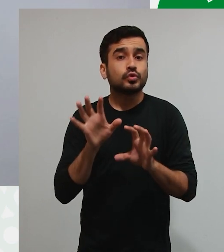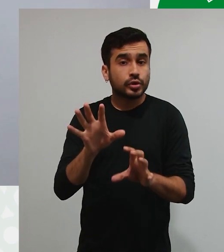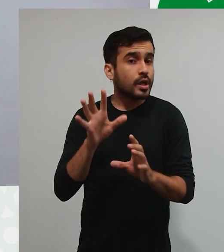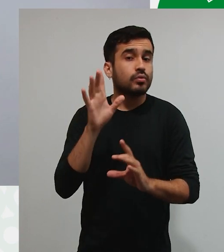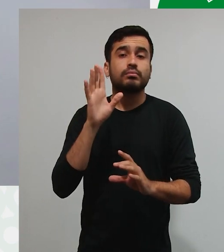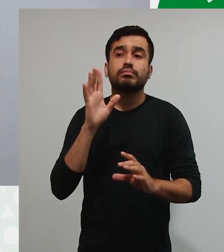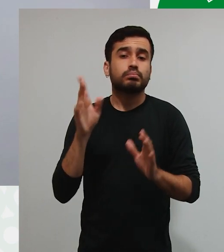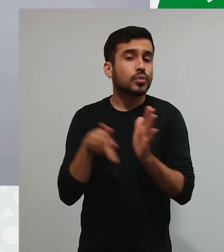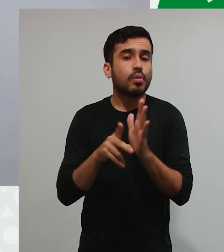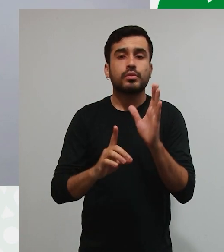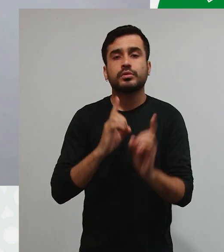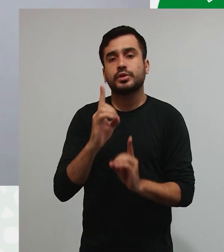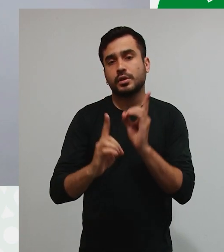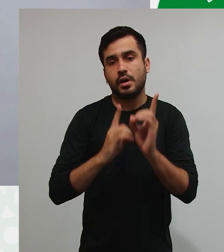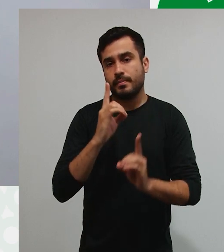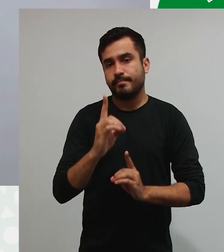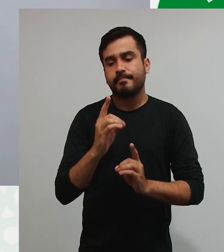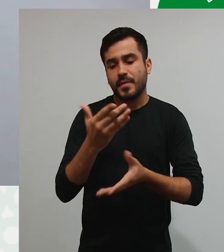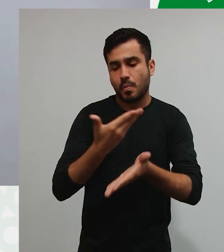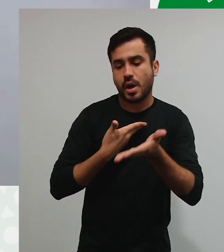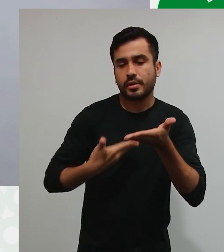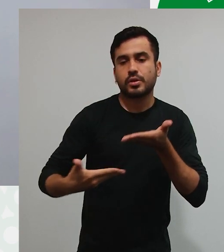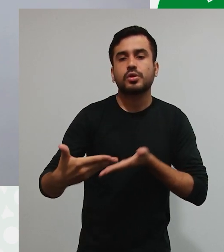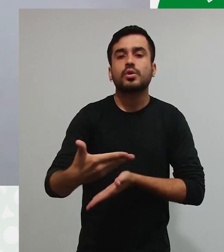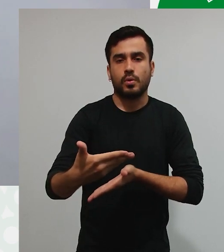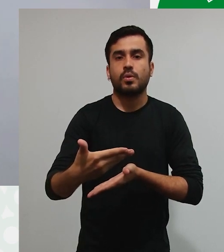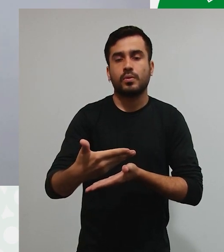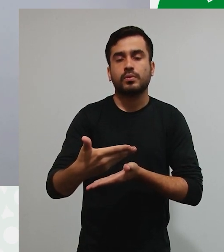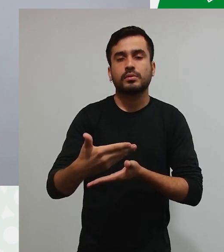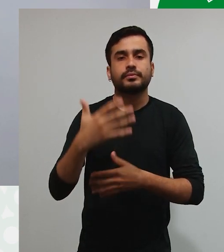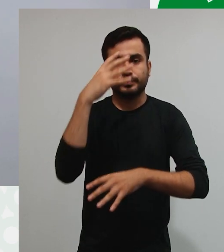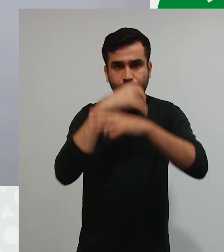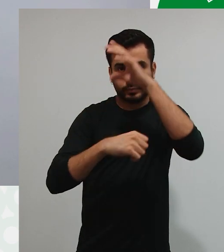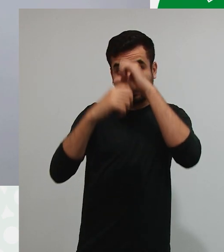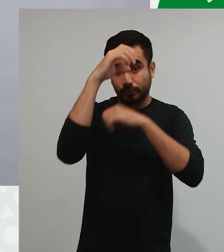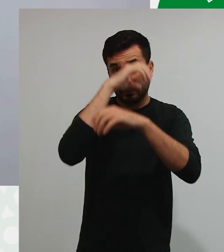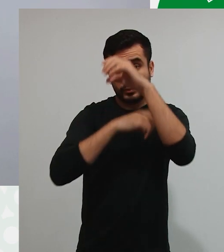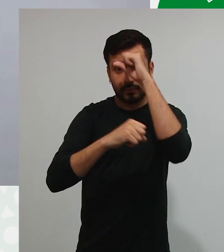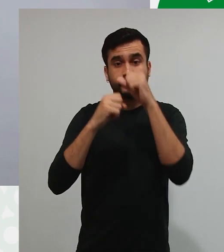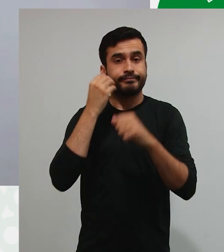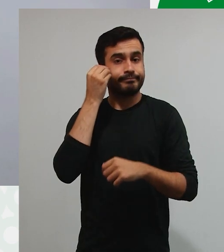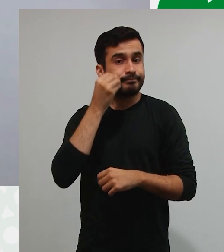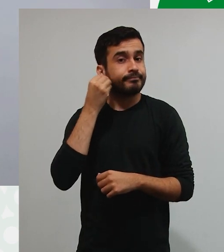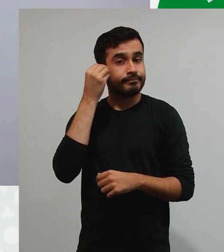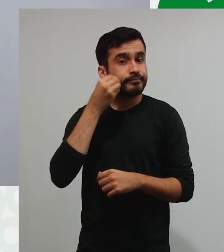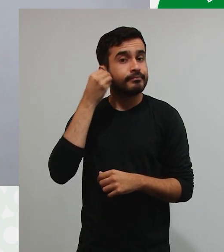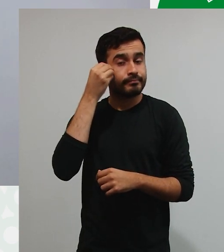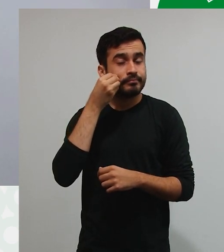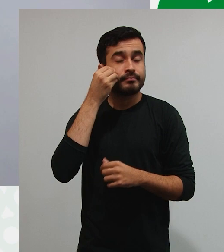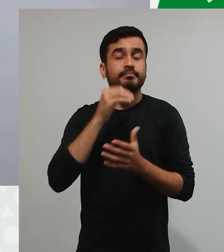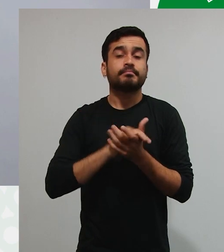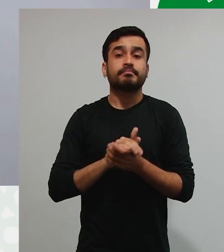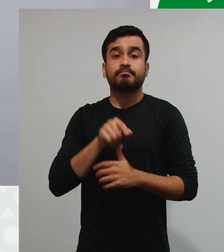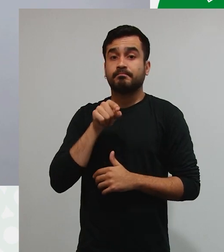né, diversos assuntos, você pode estar fazendo uma aula bem globalizada, no caso, na alfabetização, né,